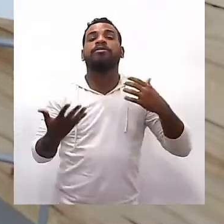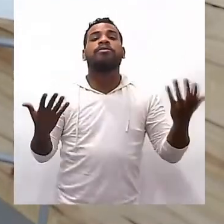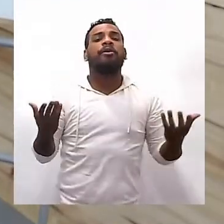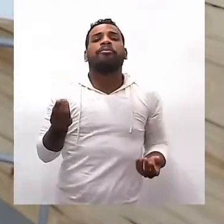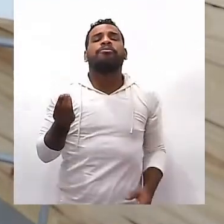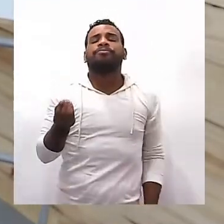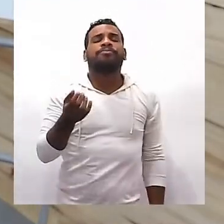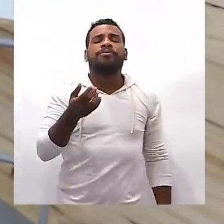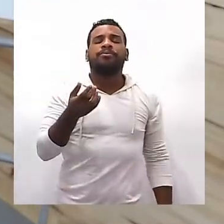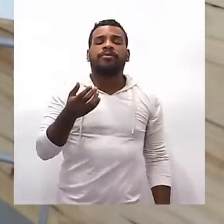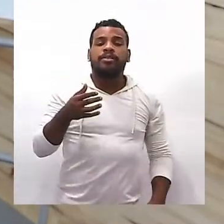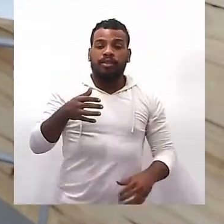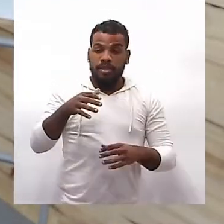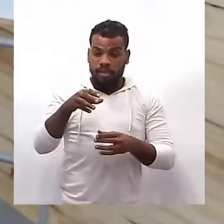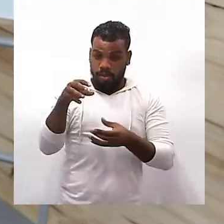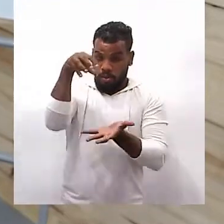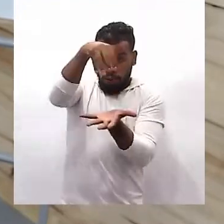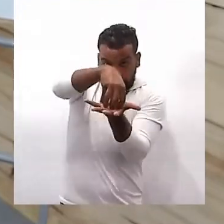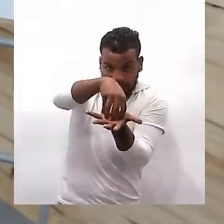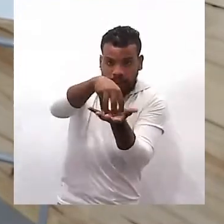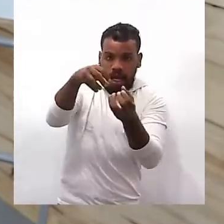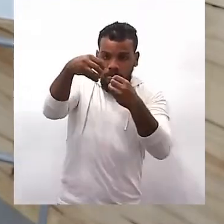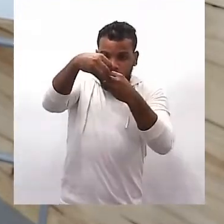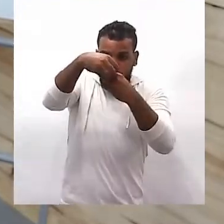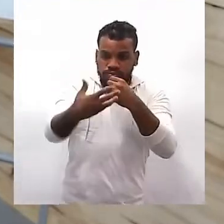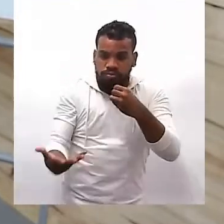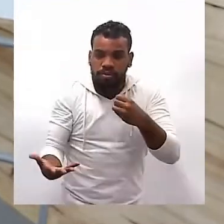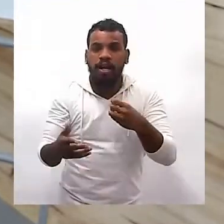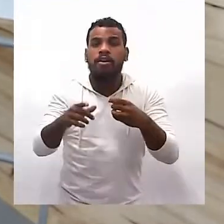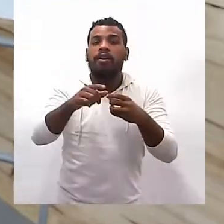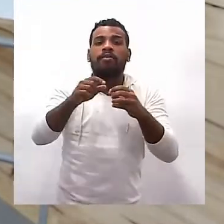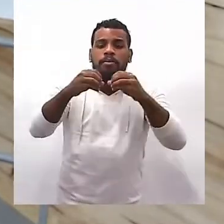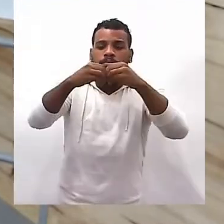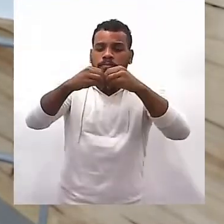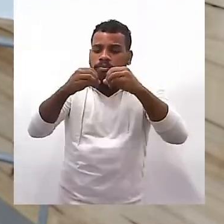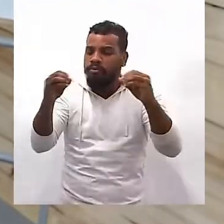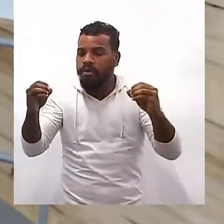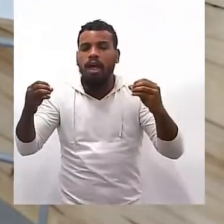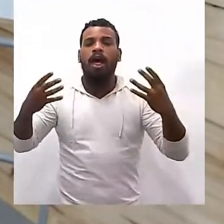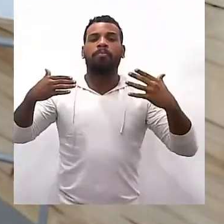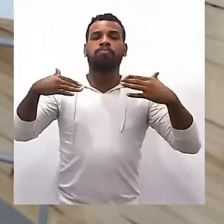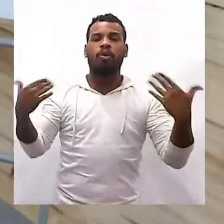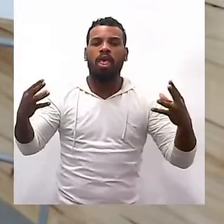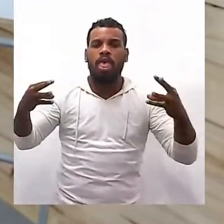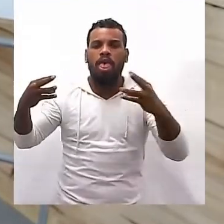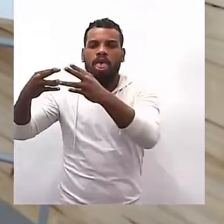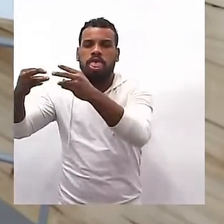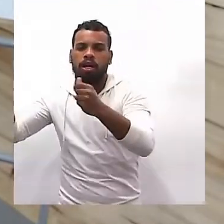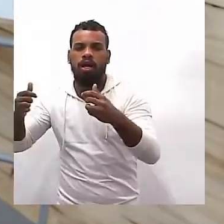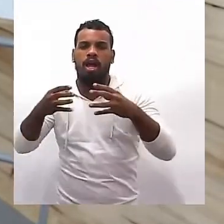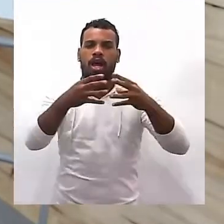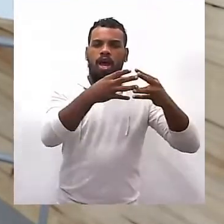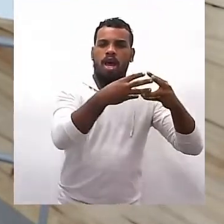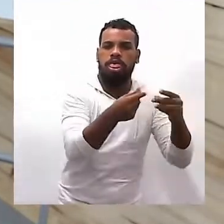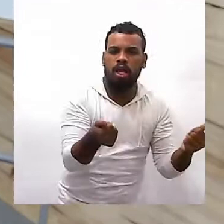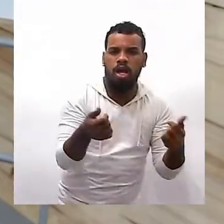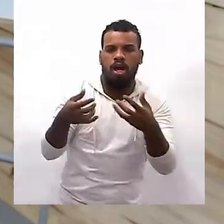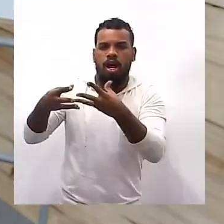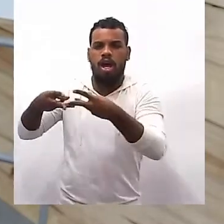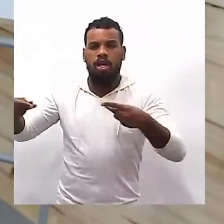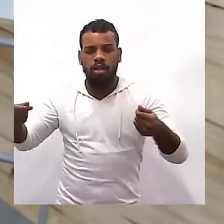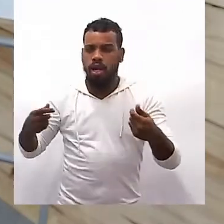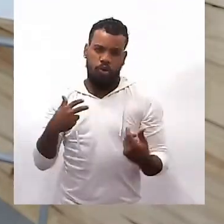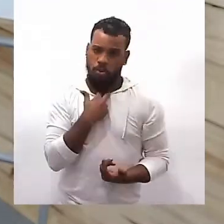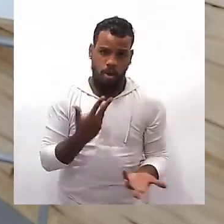assim... O meio ficando ácido, tu vai matar a célula que está fazendo isso aqui. E você não pode matar a célula que está fazendo isso. Aí sabe o